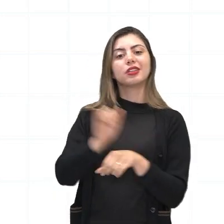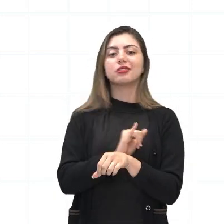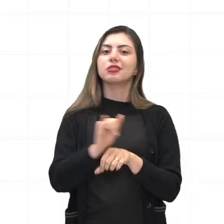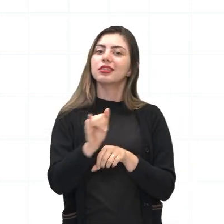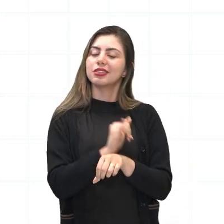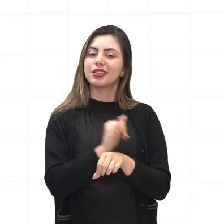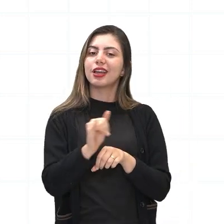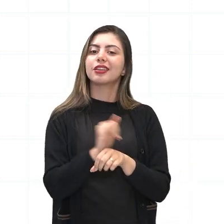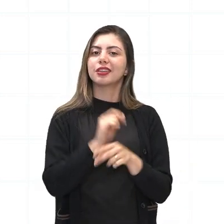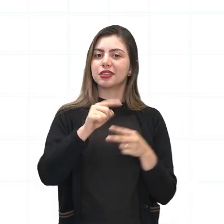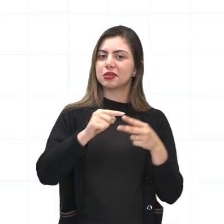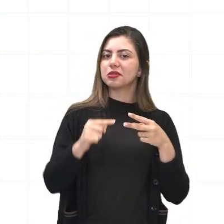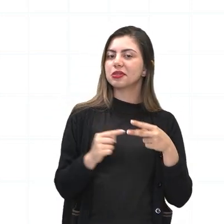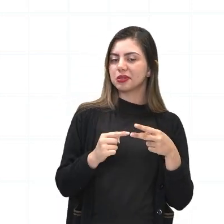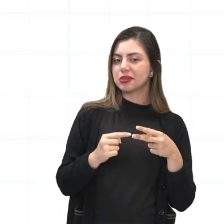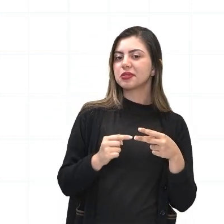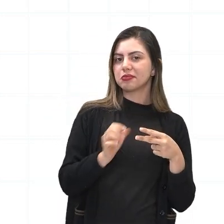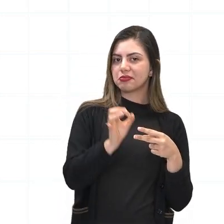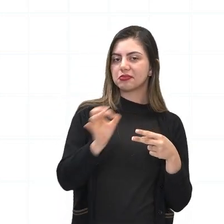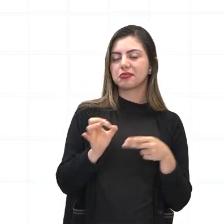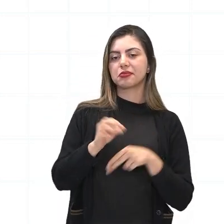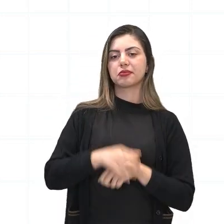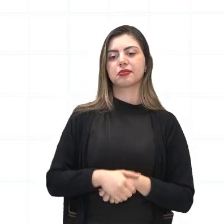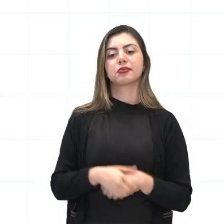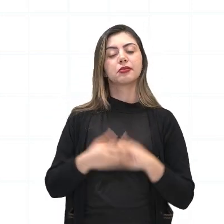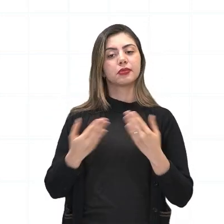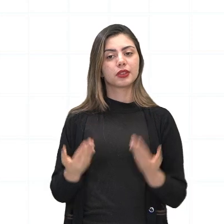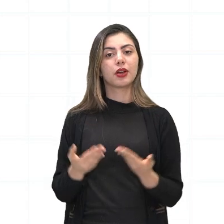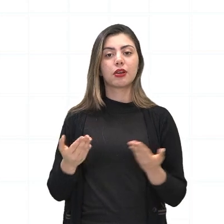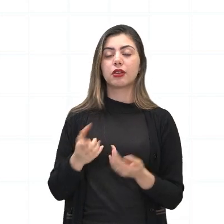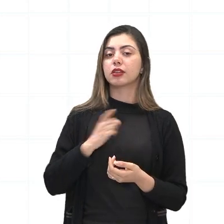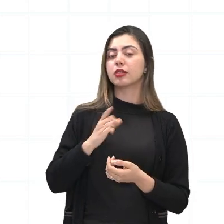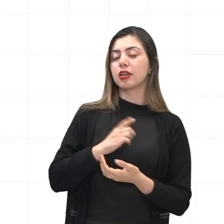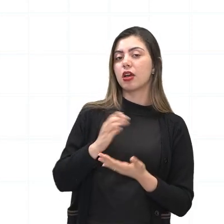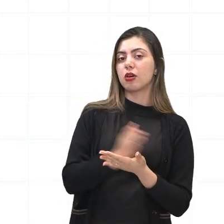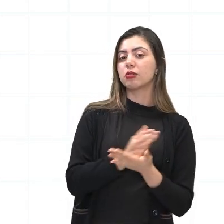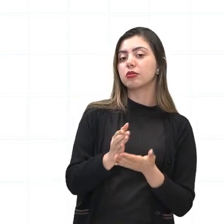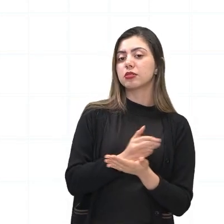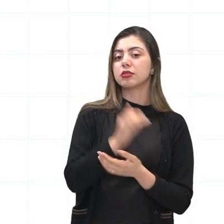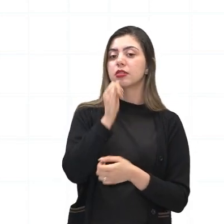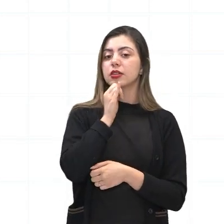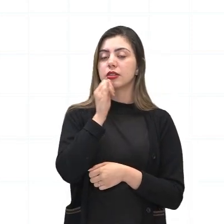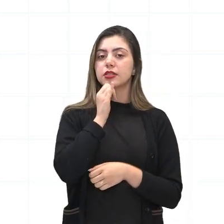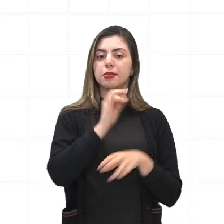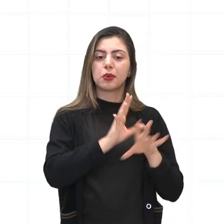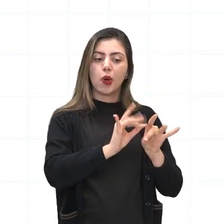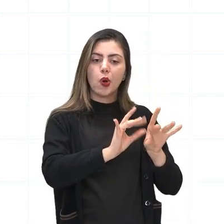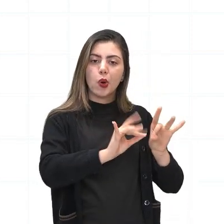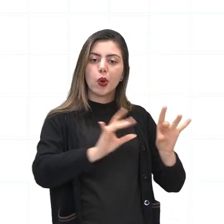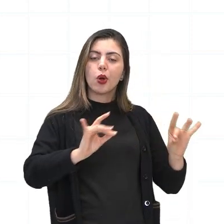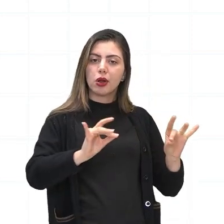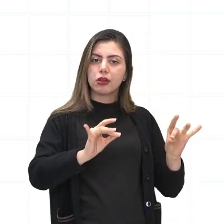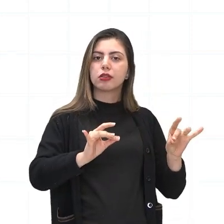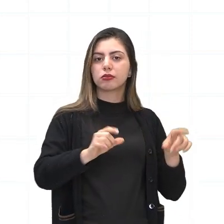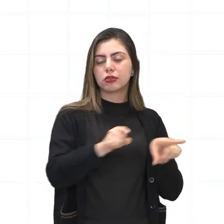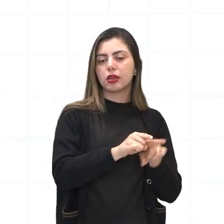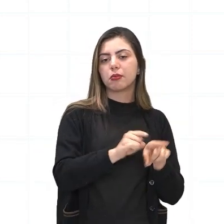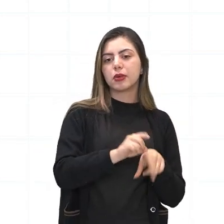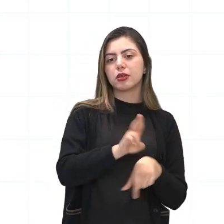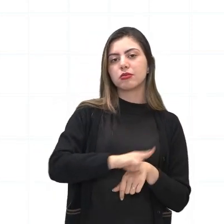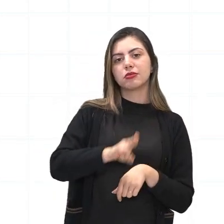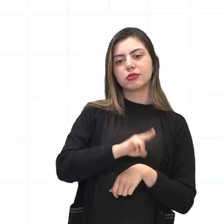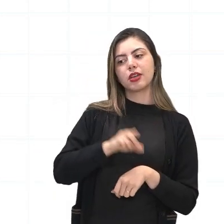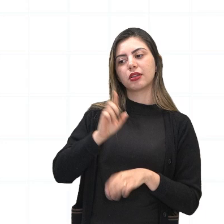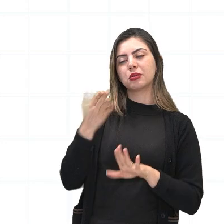duas composições. Assim, vamos ter exemplos de aglutinantes também, aqueles utilizados lá na época da